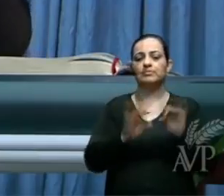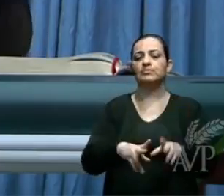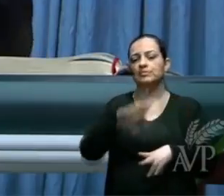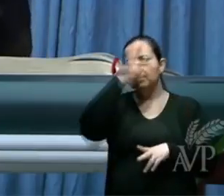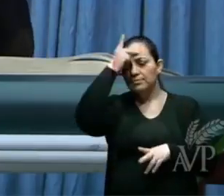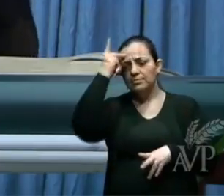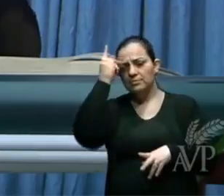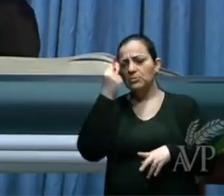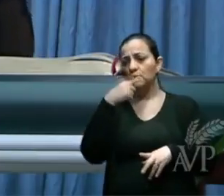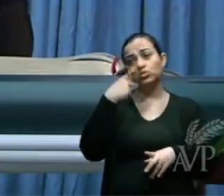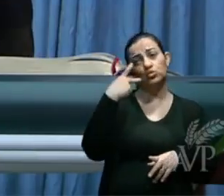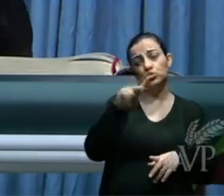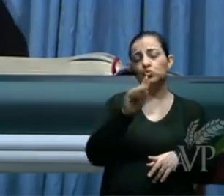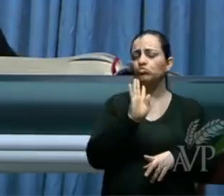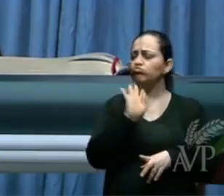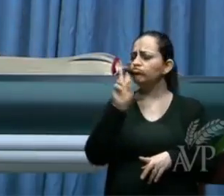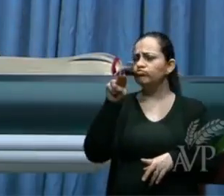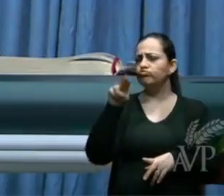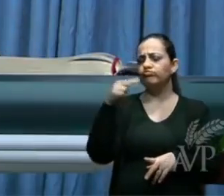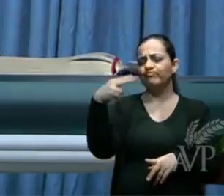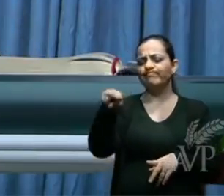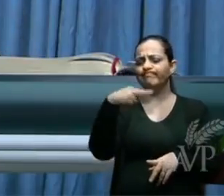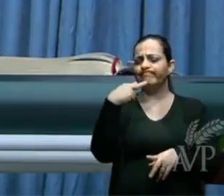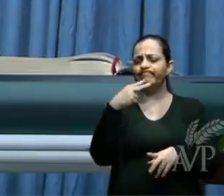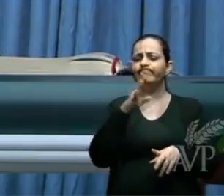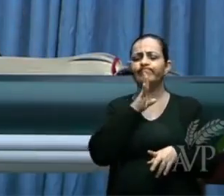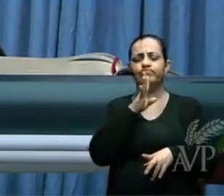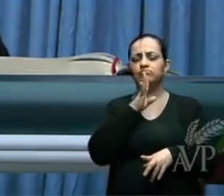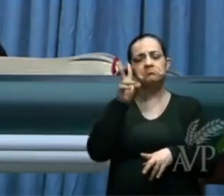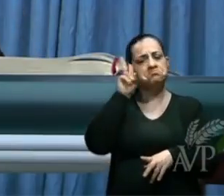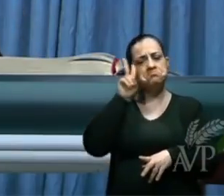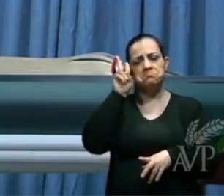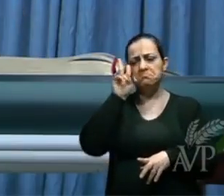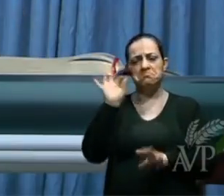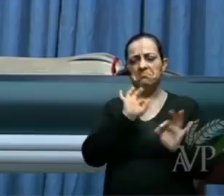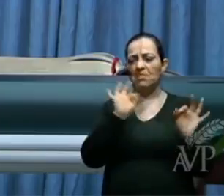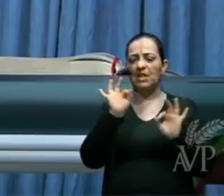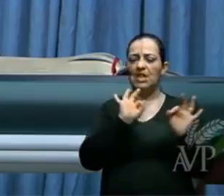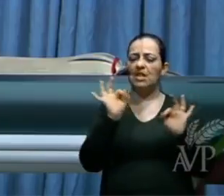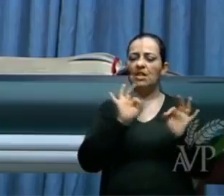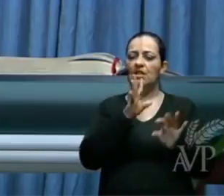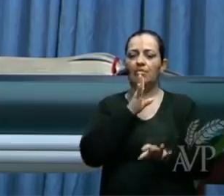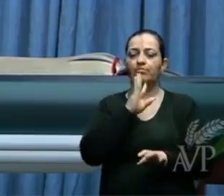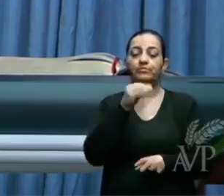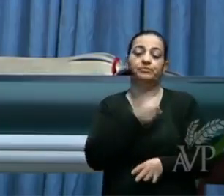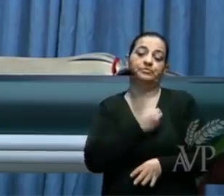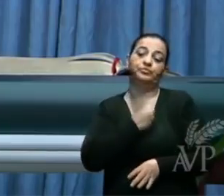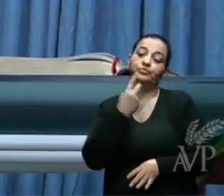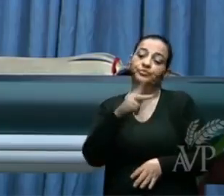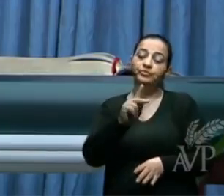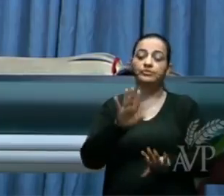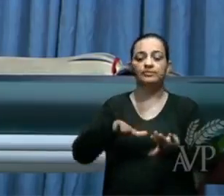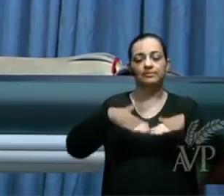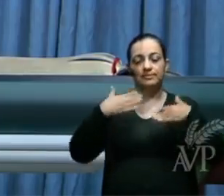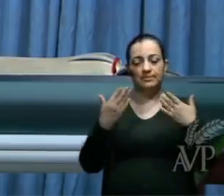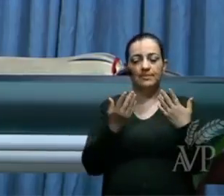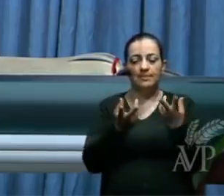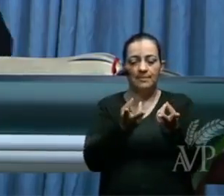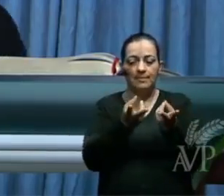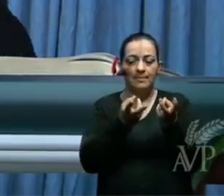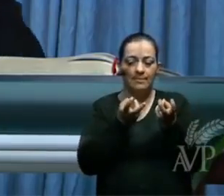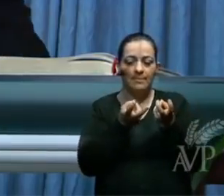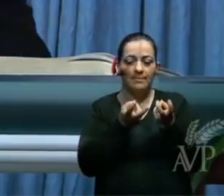pessoa você nunca me viu nem eu tive não lembro de ter visto então veja o